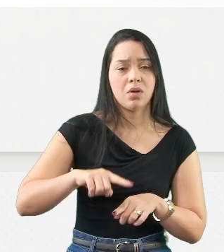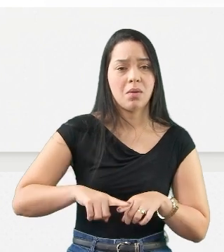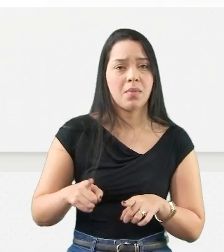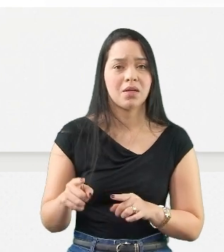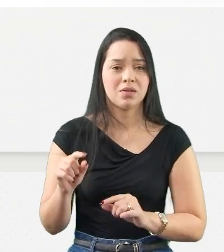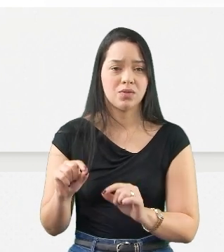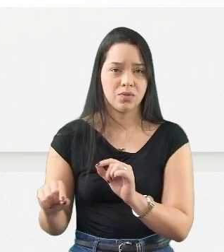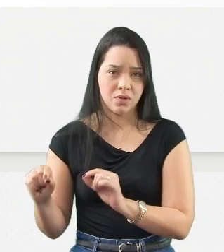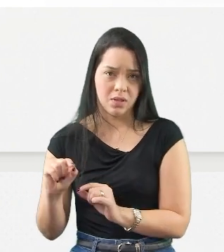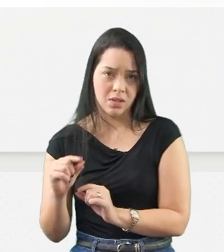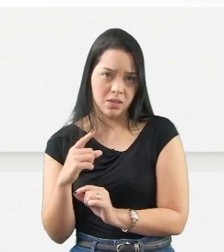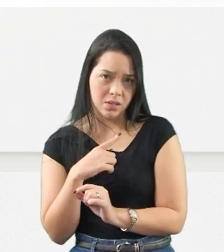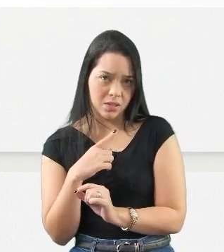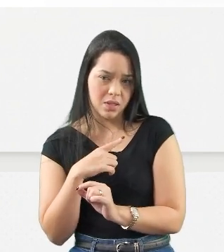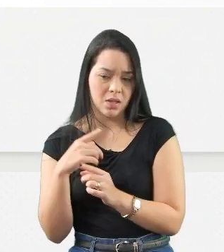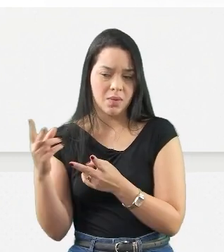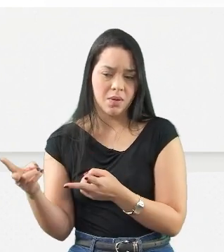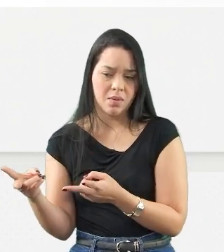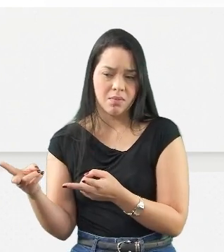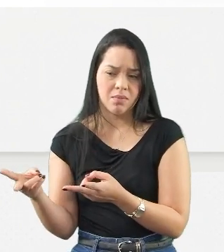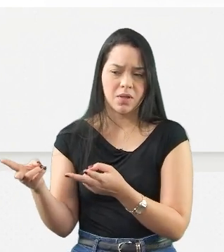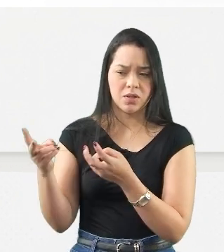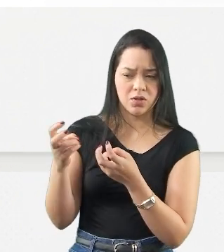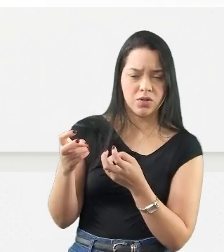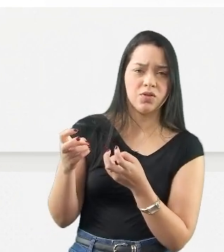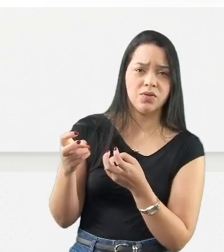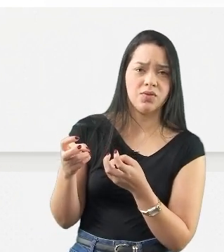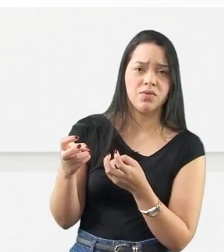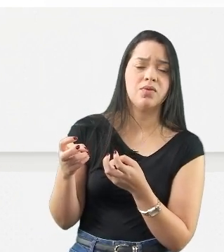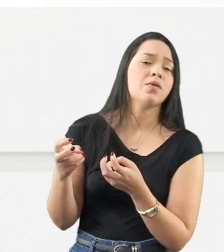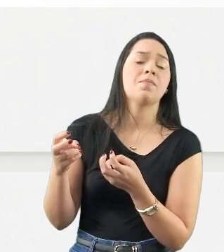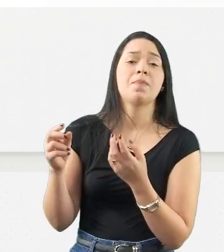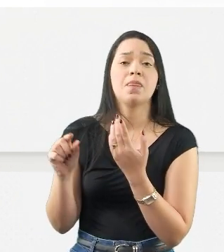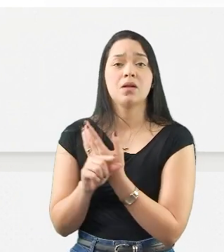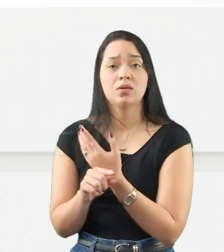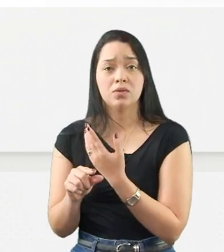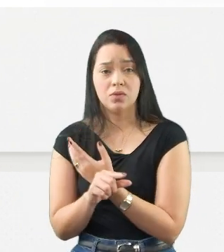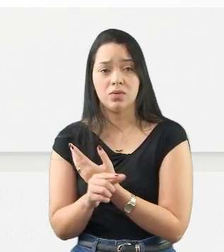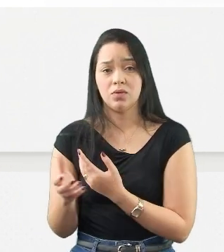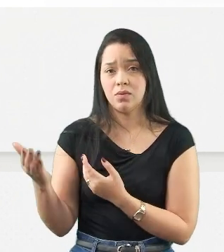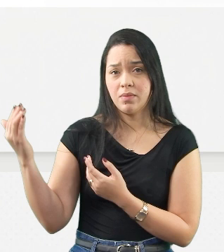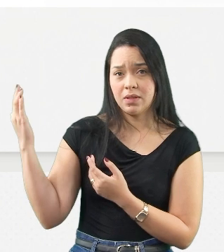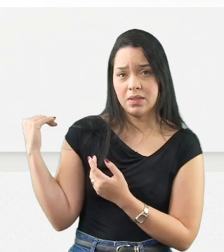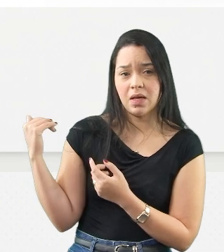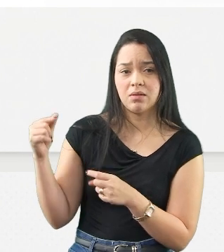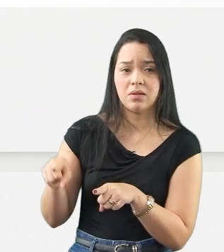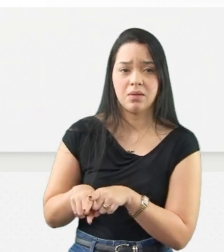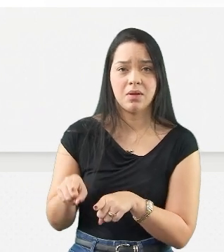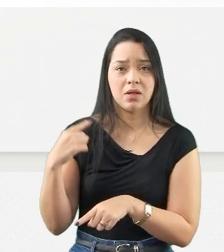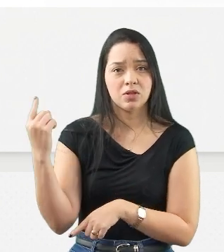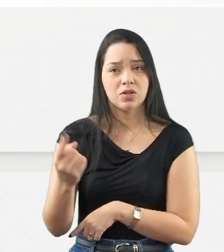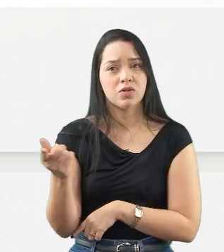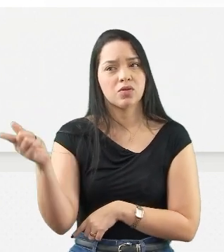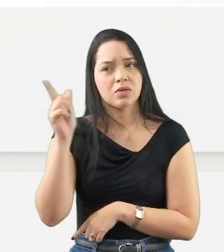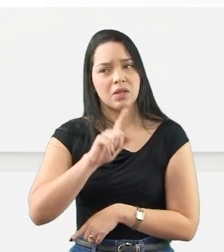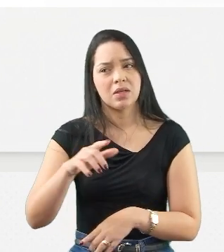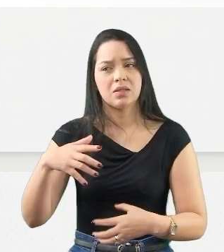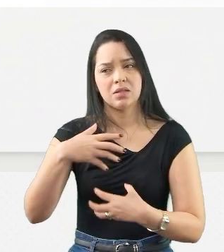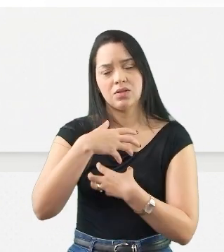alguma forma, numa perspectiva pela ótica do autor, do poeta daquela época, a gente consegue se